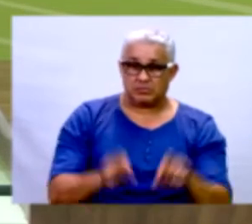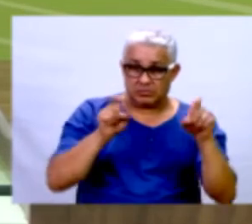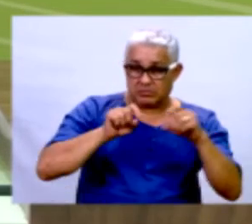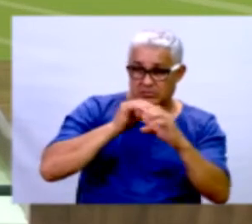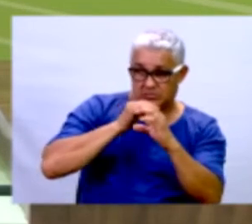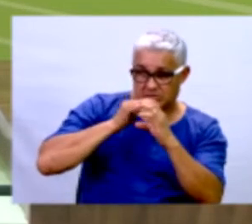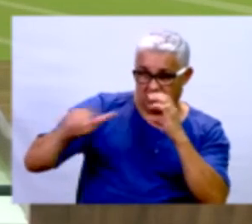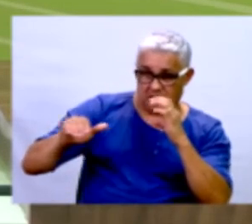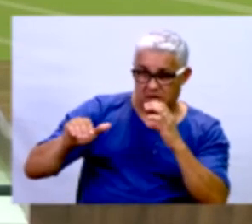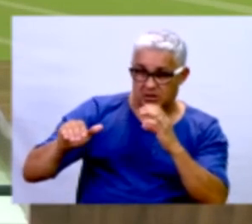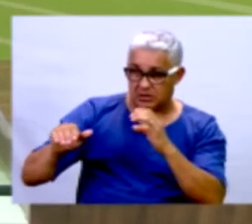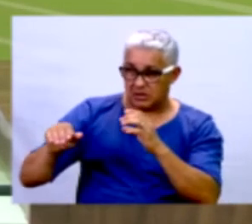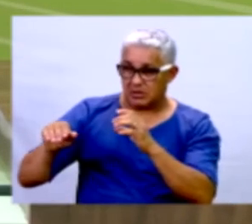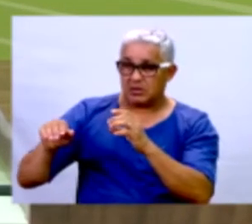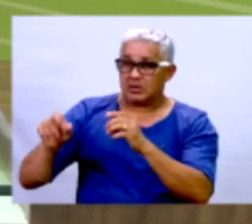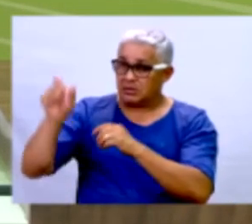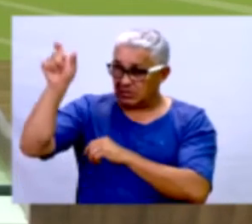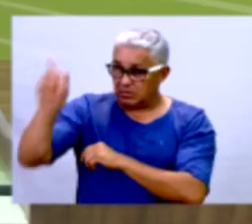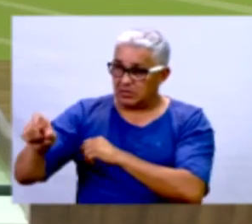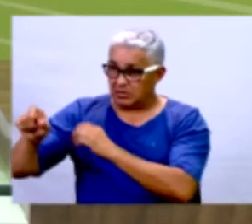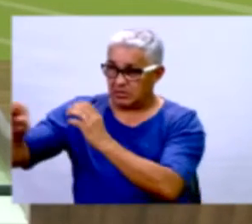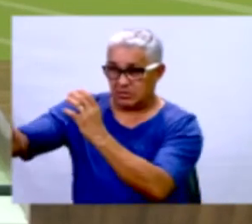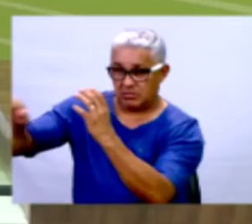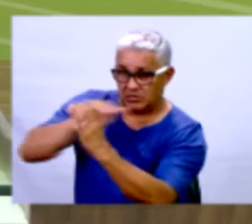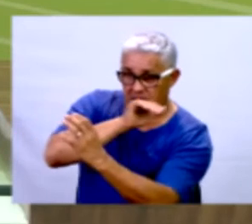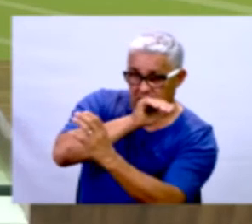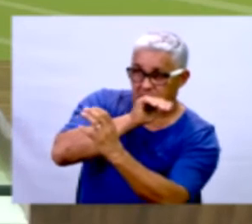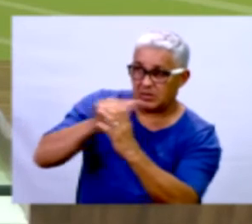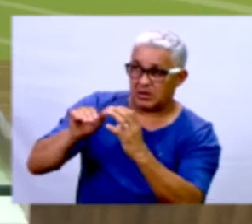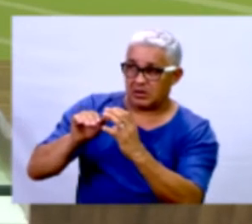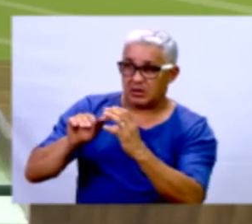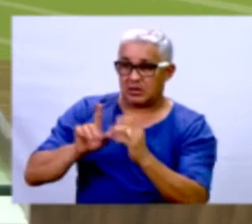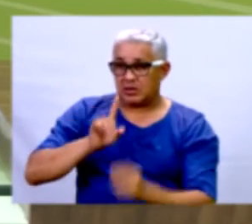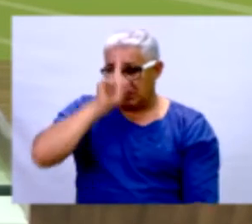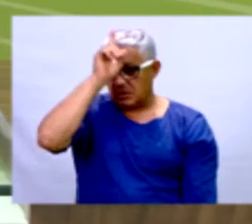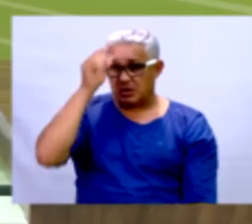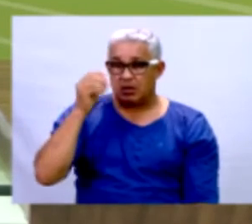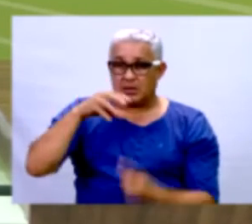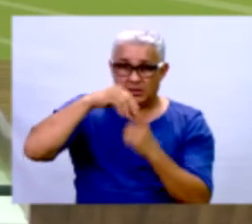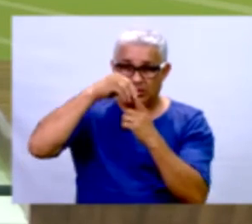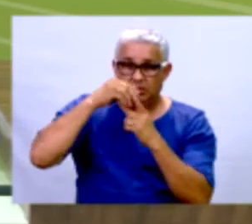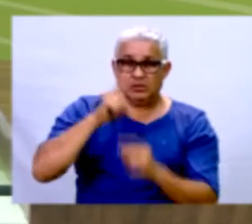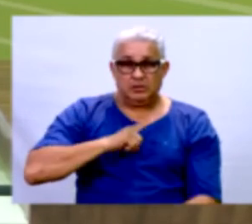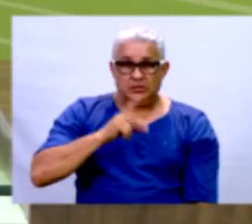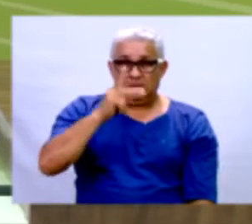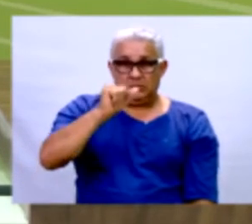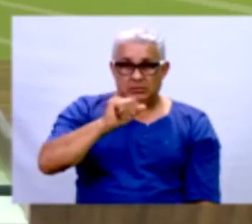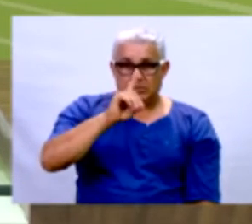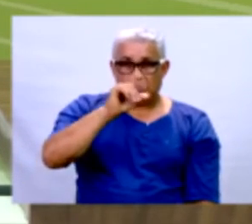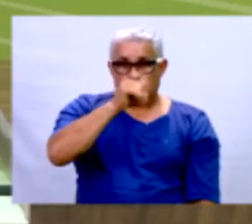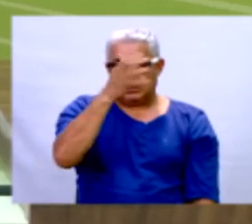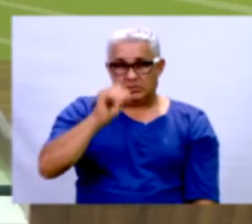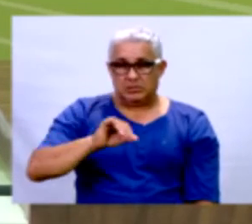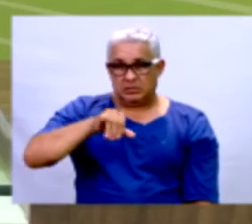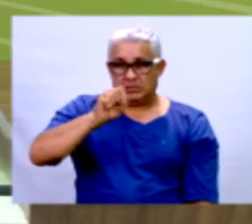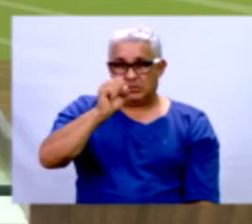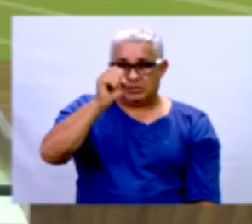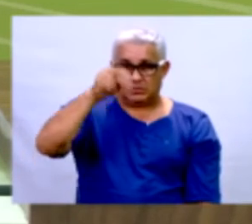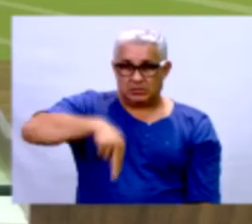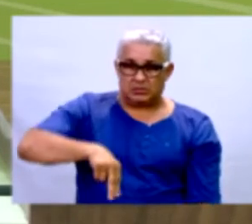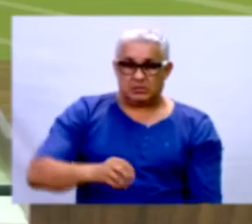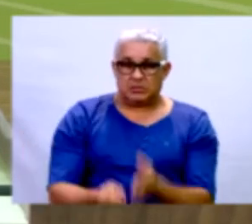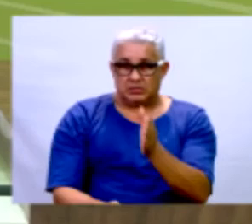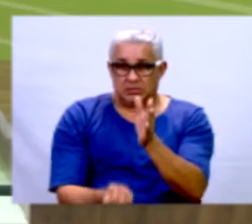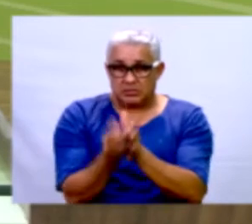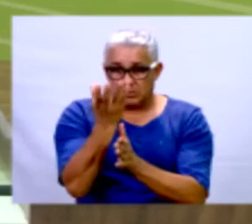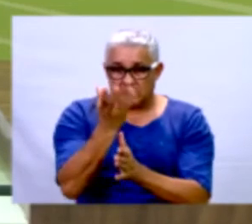ou vice-versa, mas a ideia principal é que a gente tenha um padrão, tá? O JSON foi criado para que